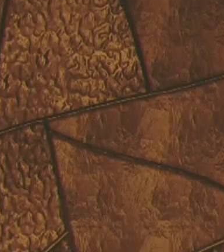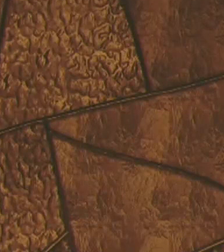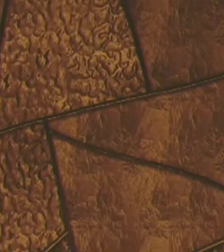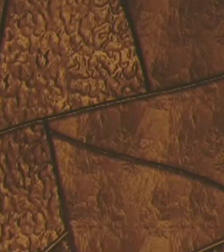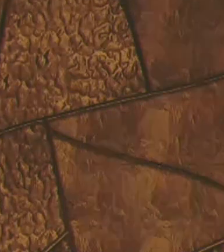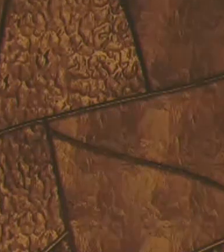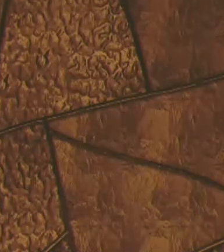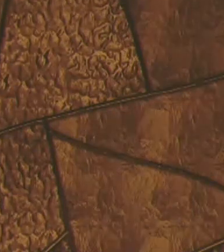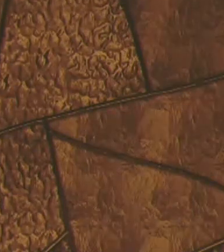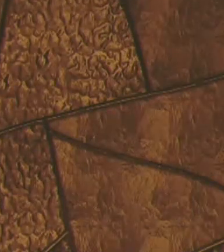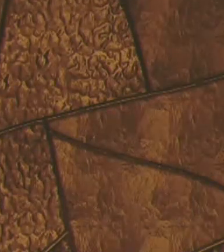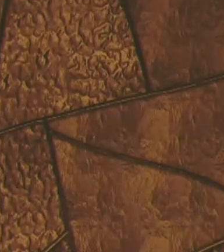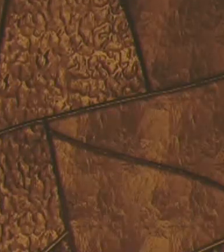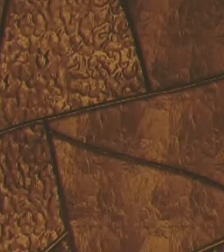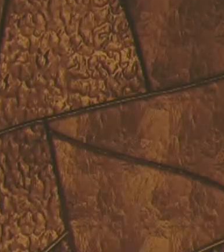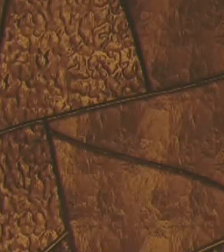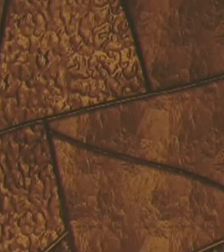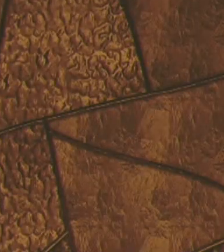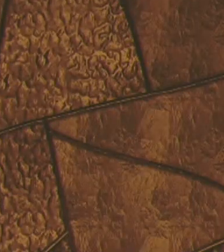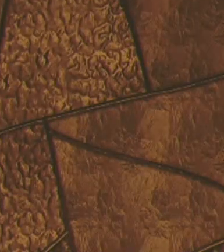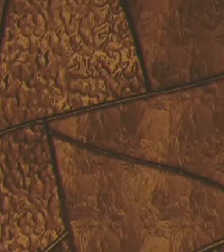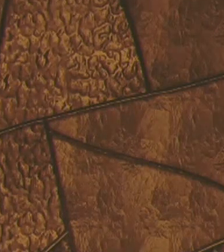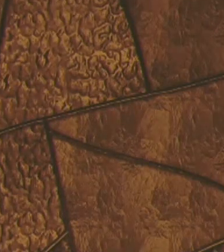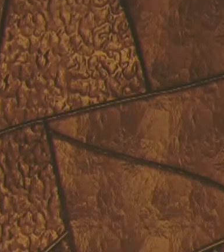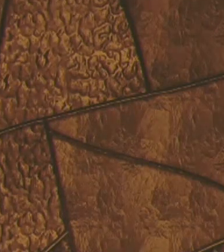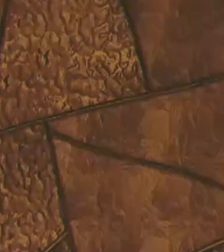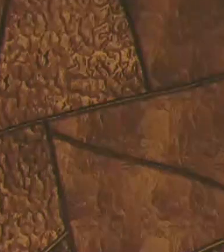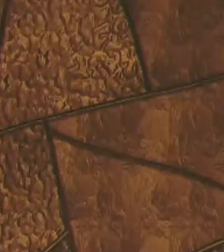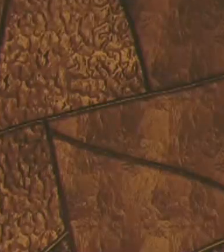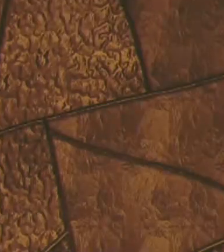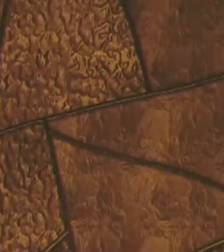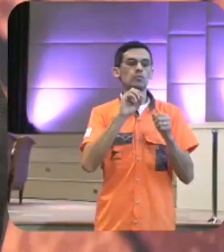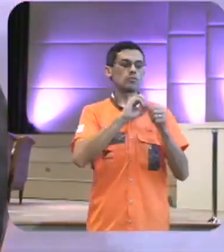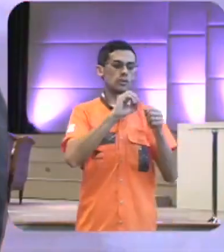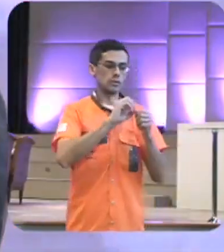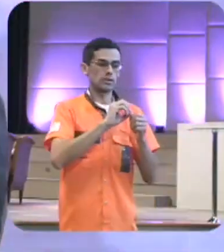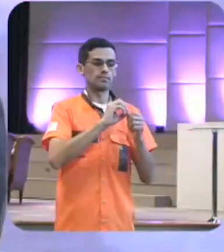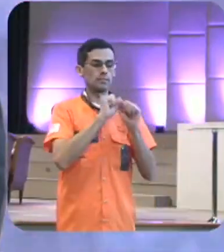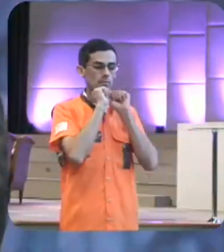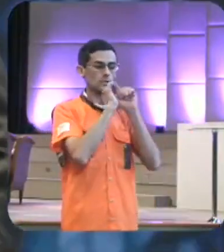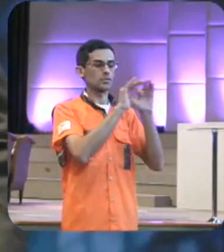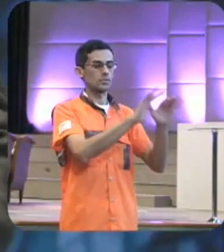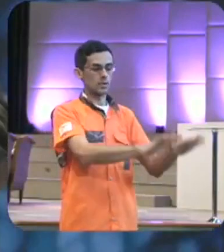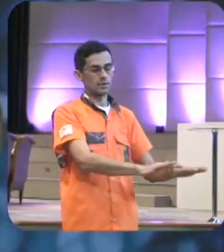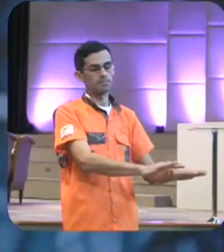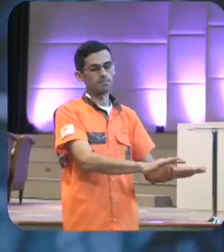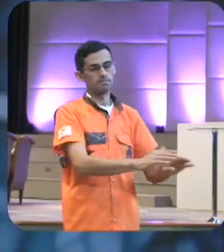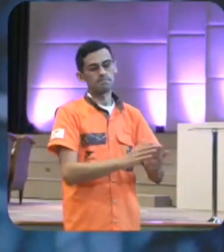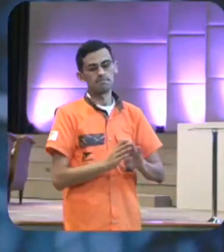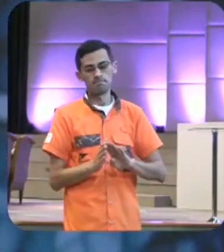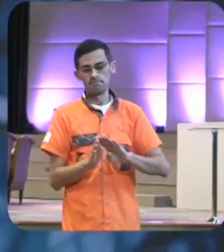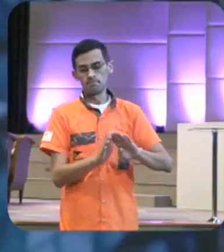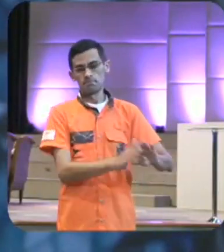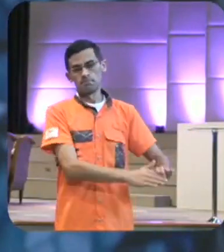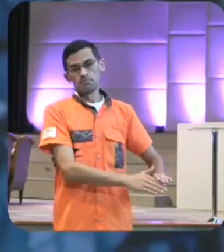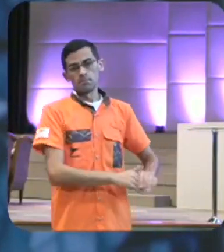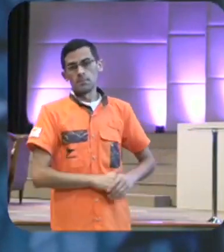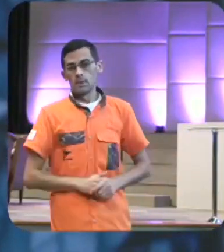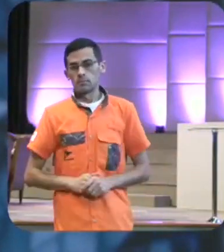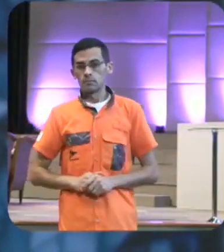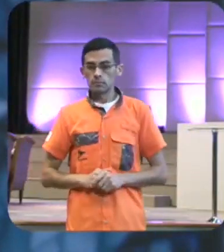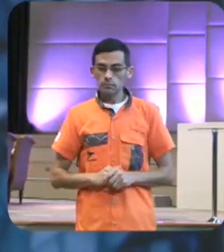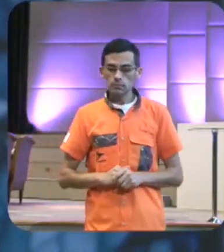no Filho. O que vocês pedirem em meu nome, eu farei. No meio